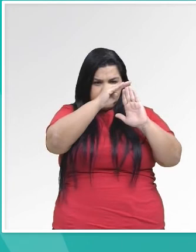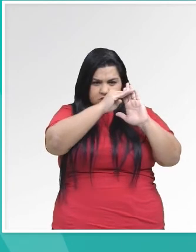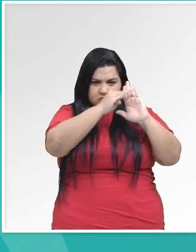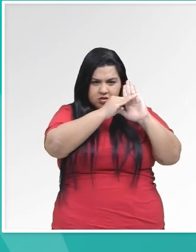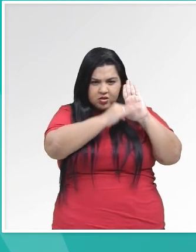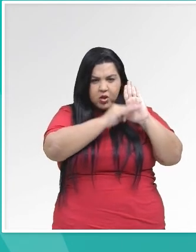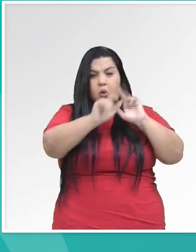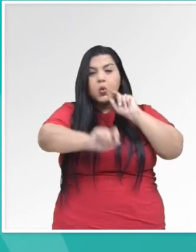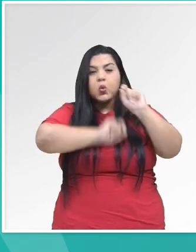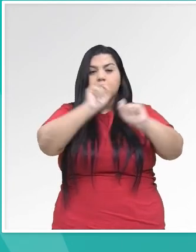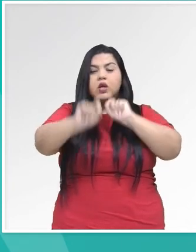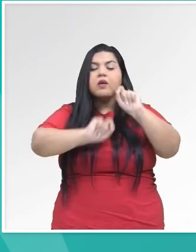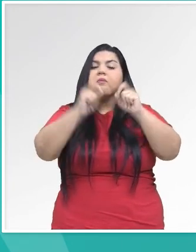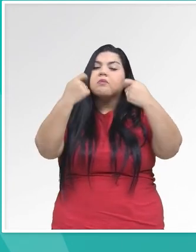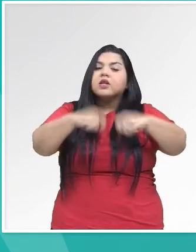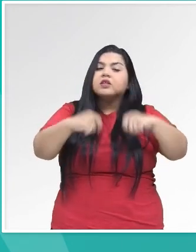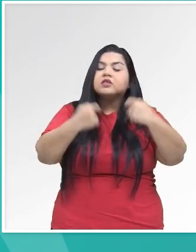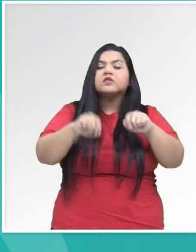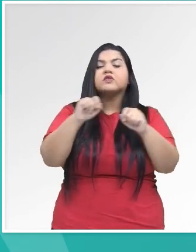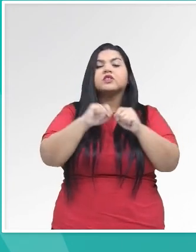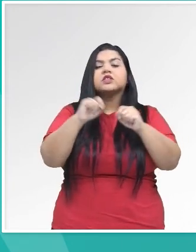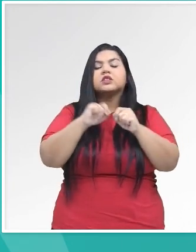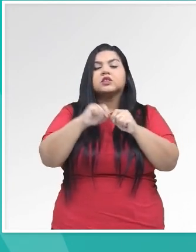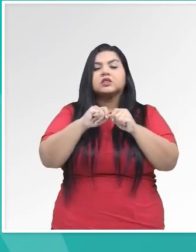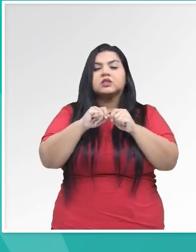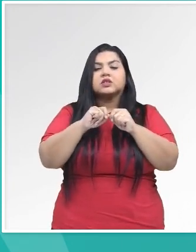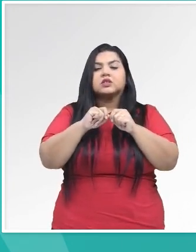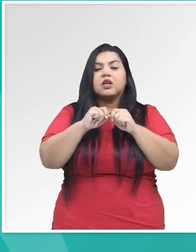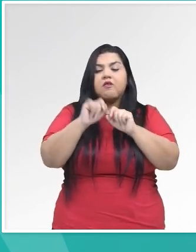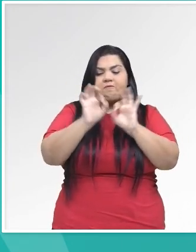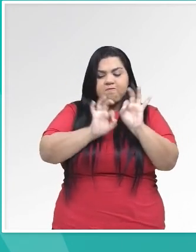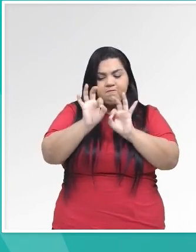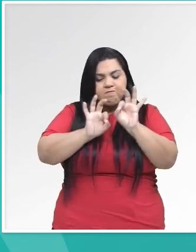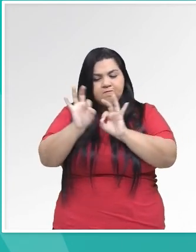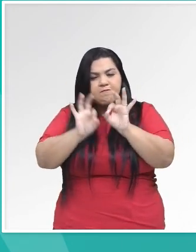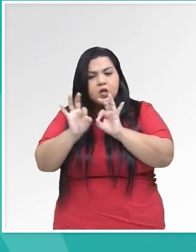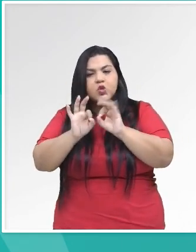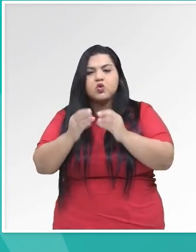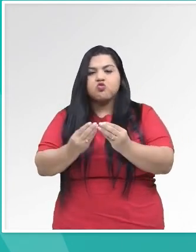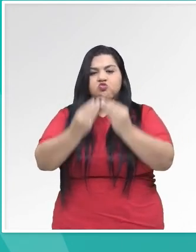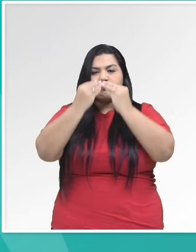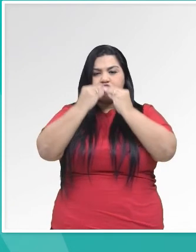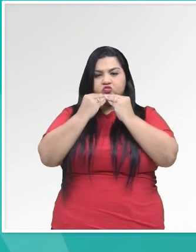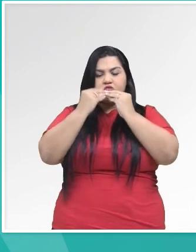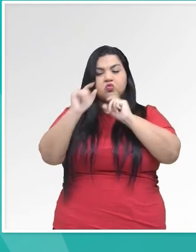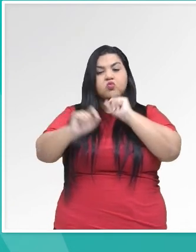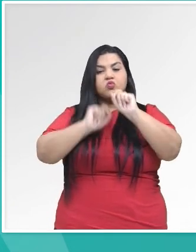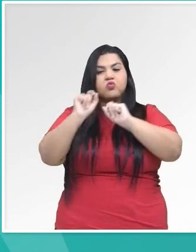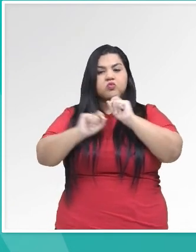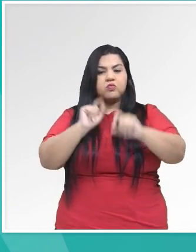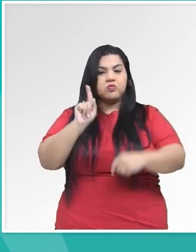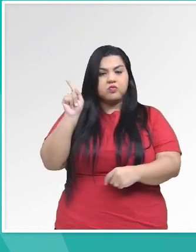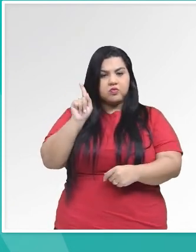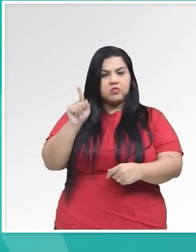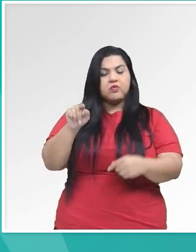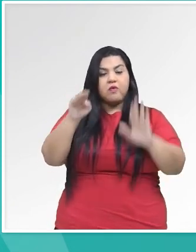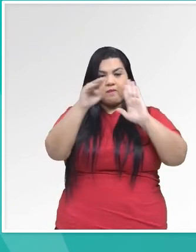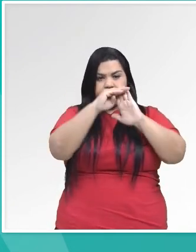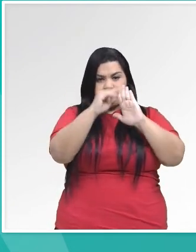O que precisamos fazer para preparar o sanduichinho, né? Nós temos os